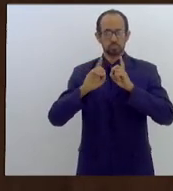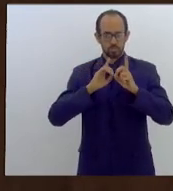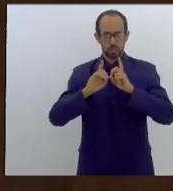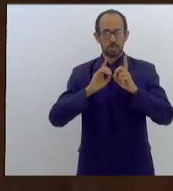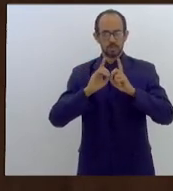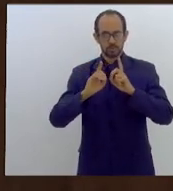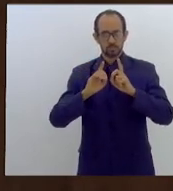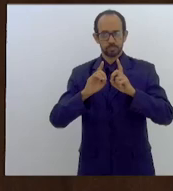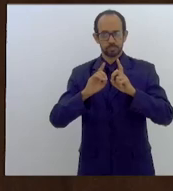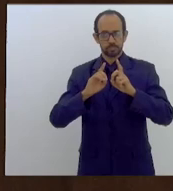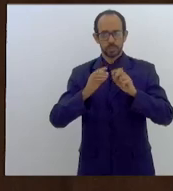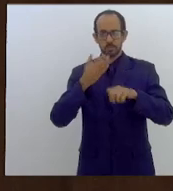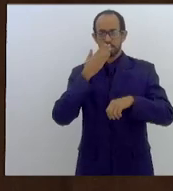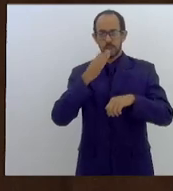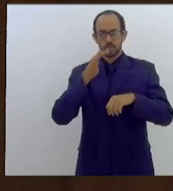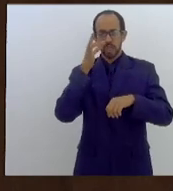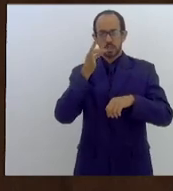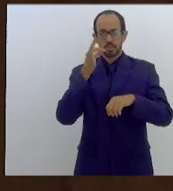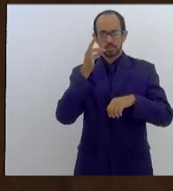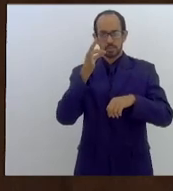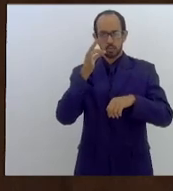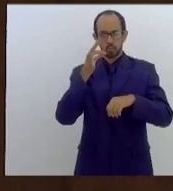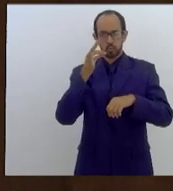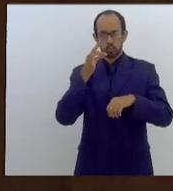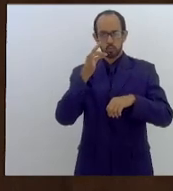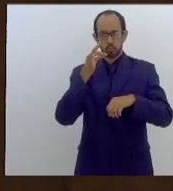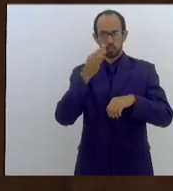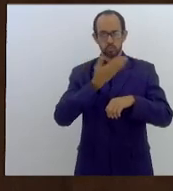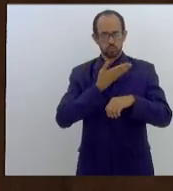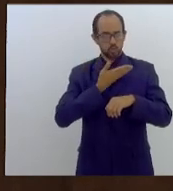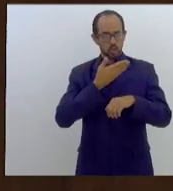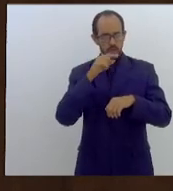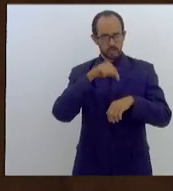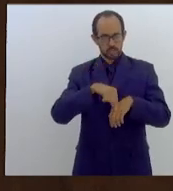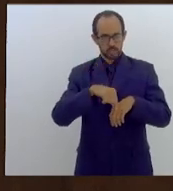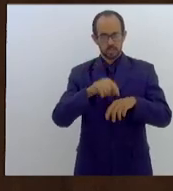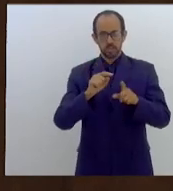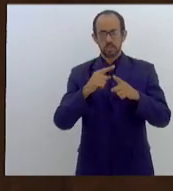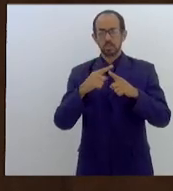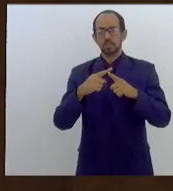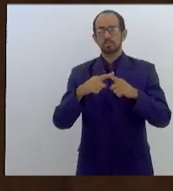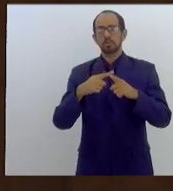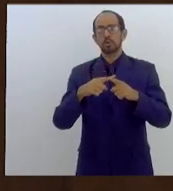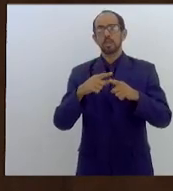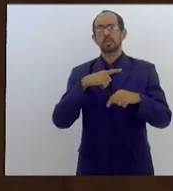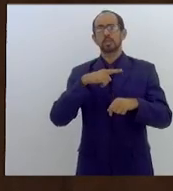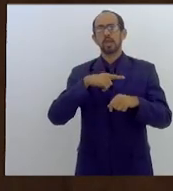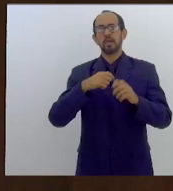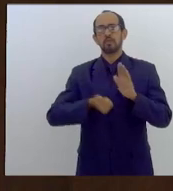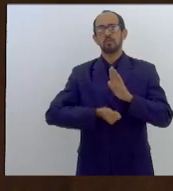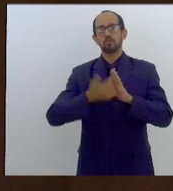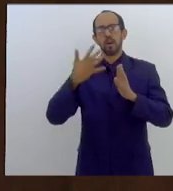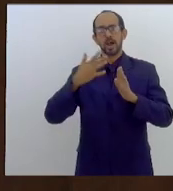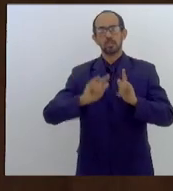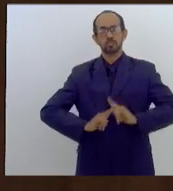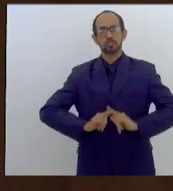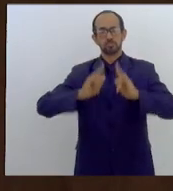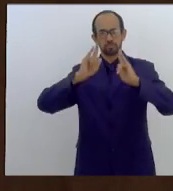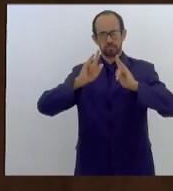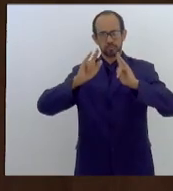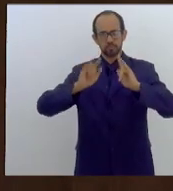quero pedir a atenção dos colegas aqui de que há diversos imóveis pelo Estado de propriedade